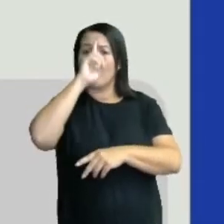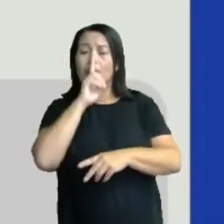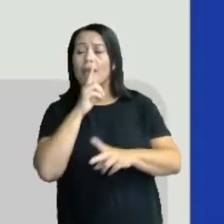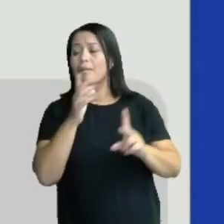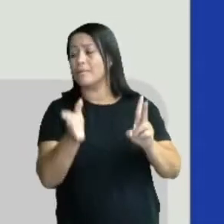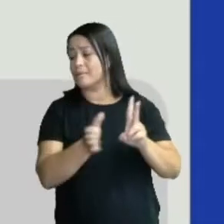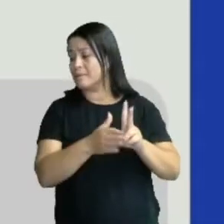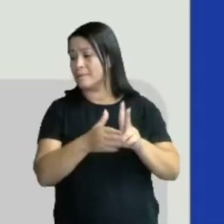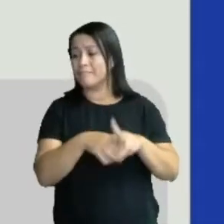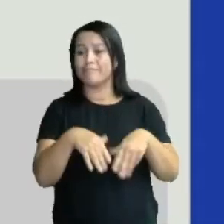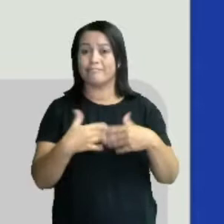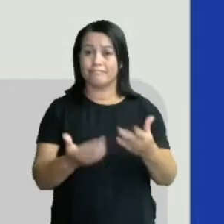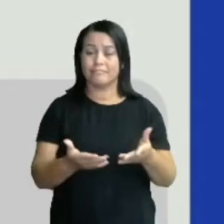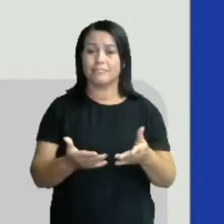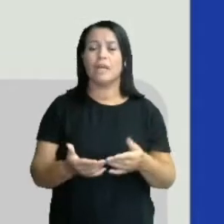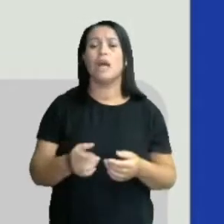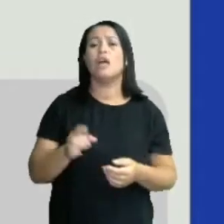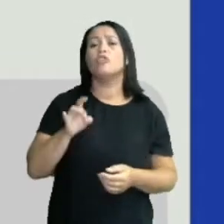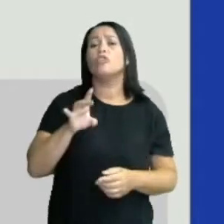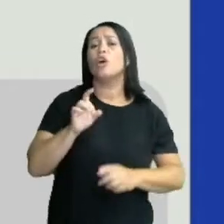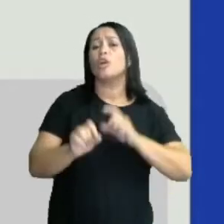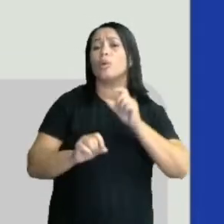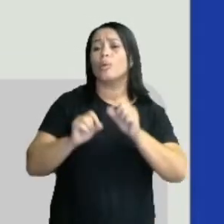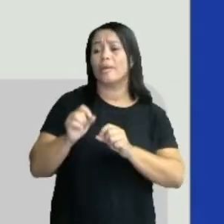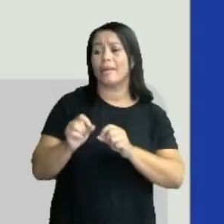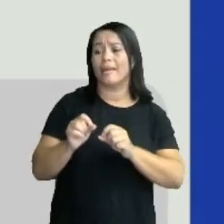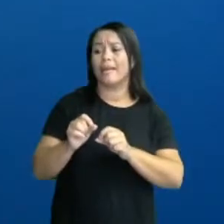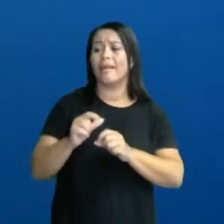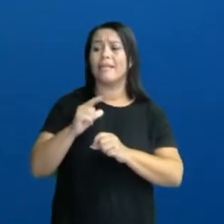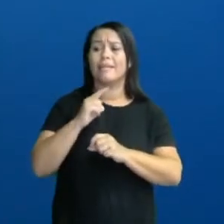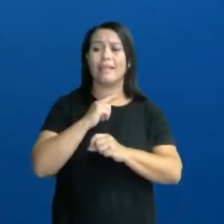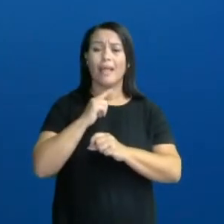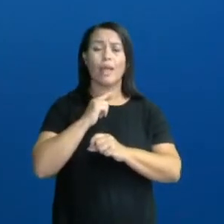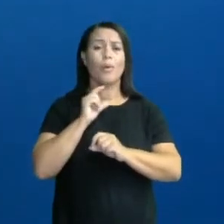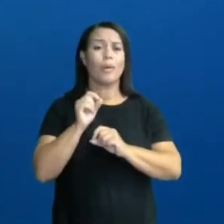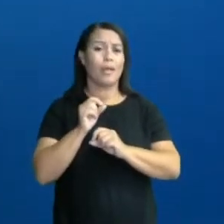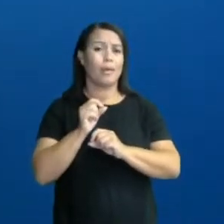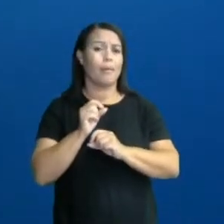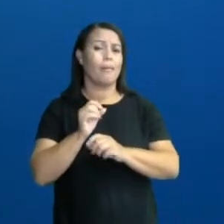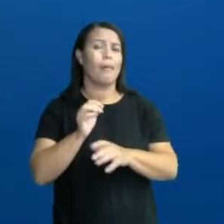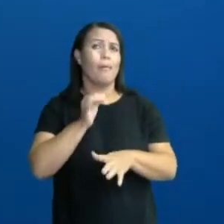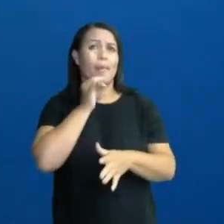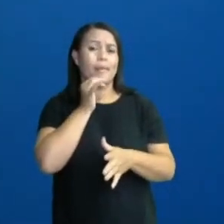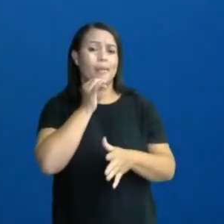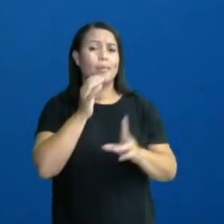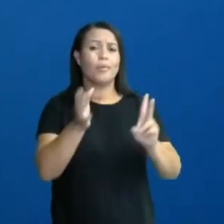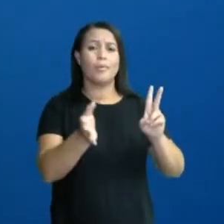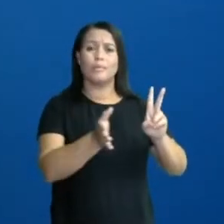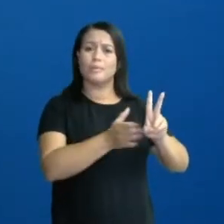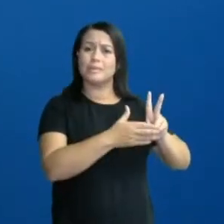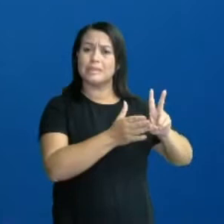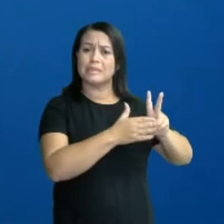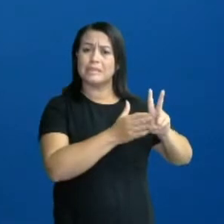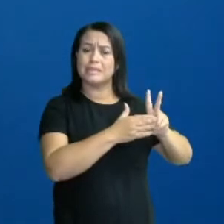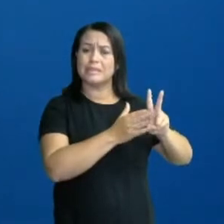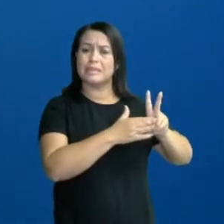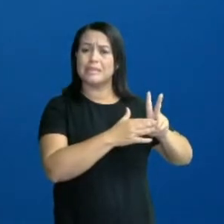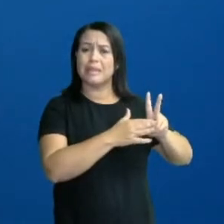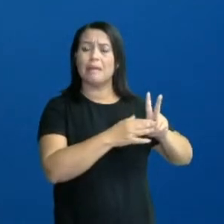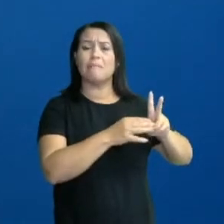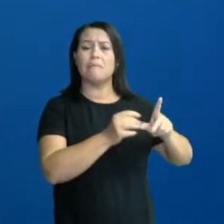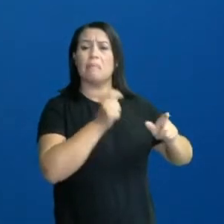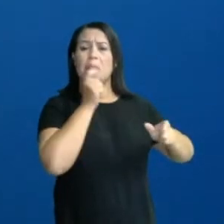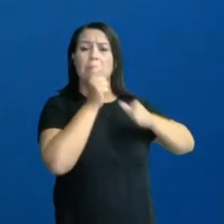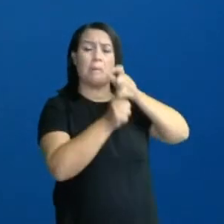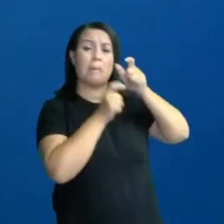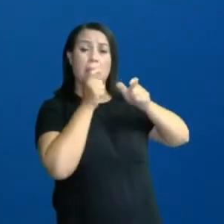população preta, amarela e indígena. Só que aí fica um protesto, tá? Os indígenas reclamam sobre esse gráfico,